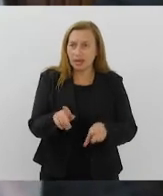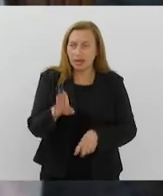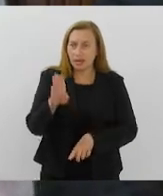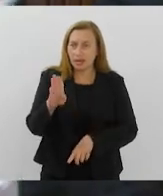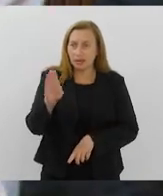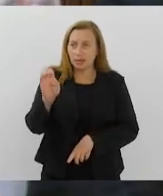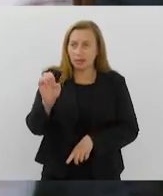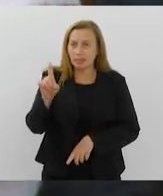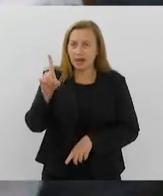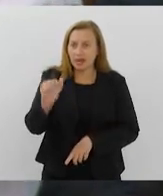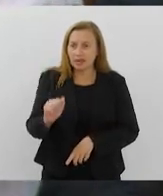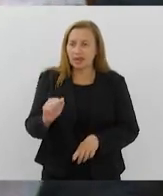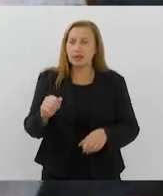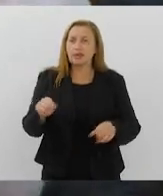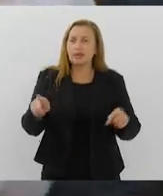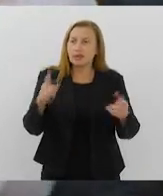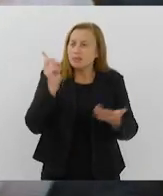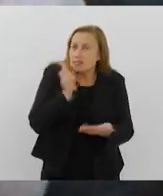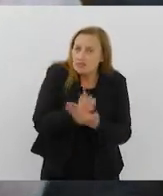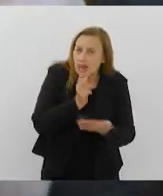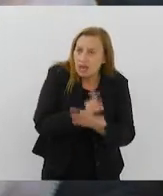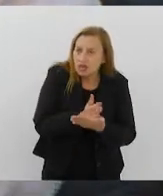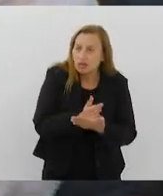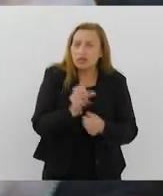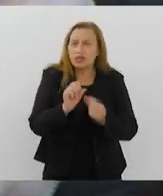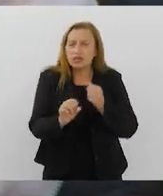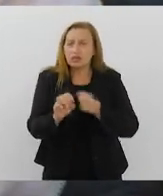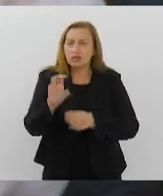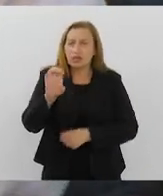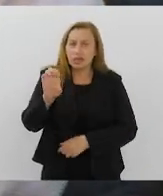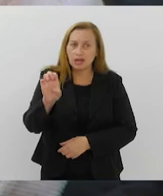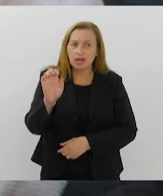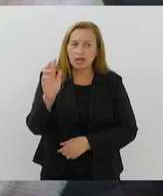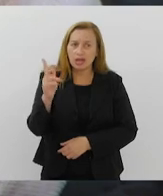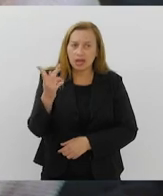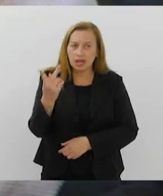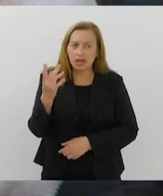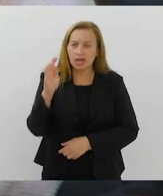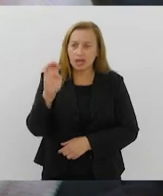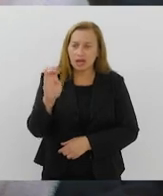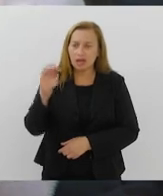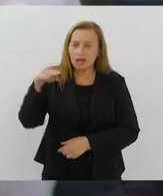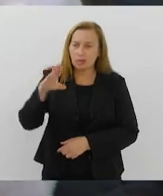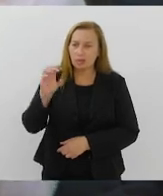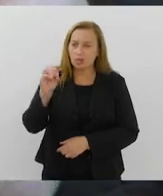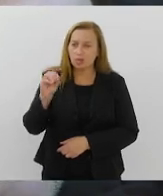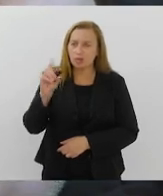aqui. Nossa, se eu for falar, Silvio, nosso querido Silvio,